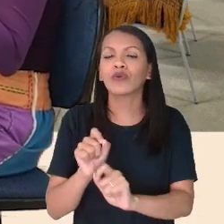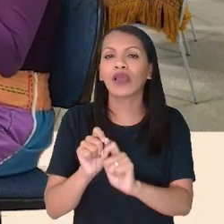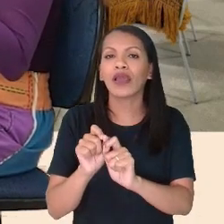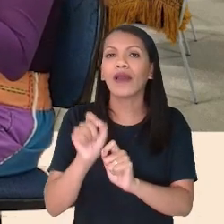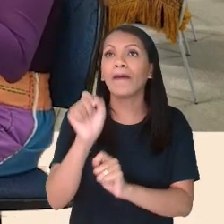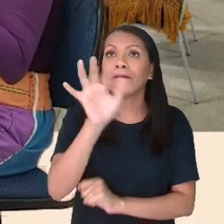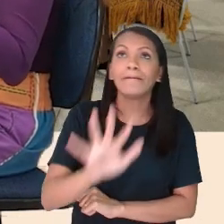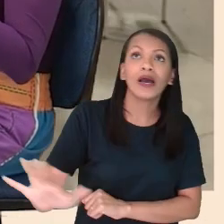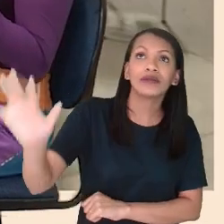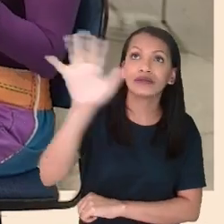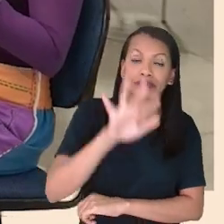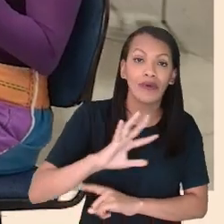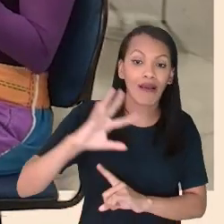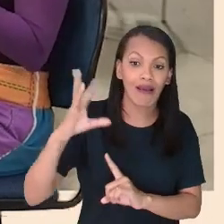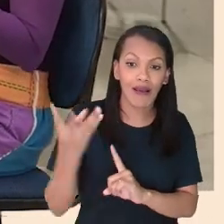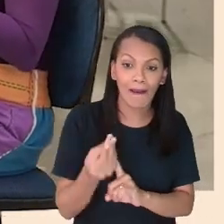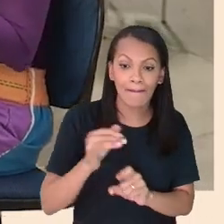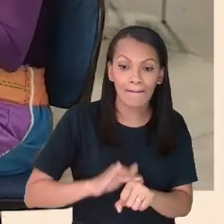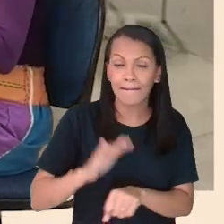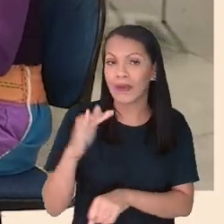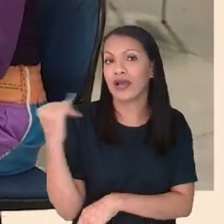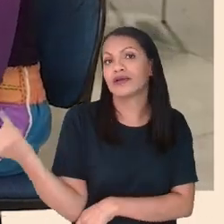Disciplina mais importante. Sim!